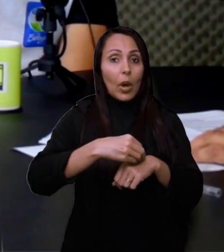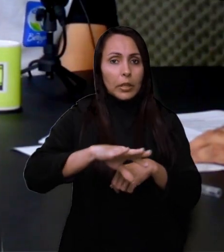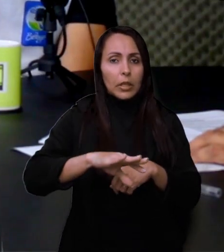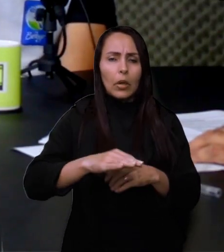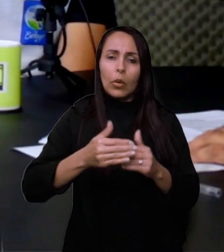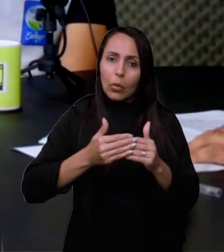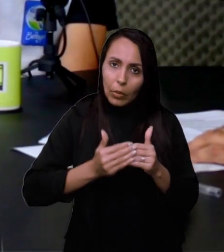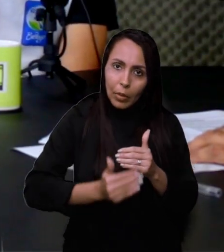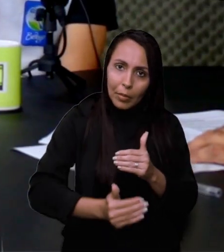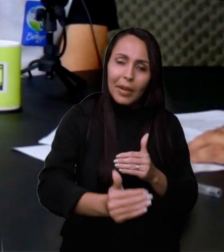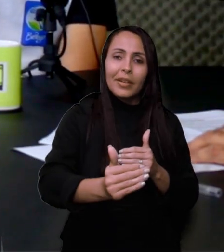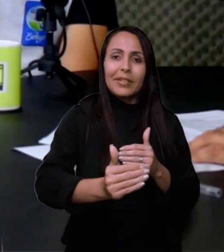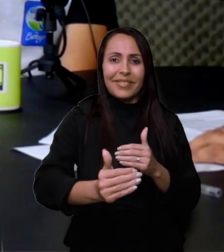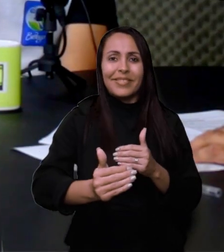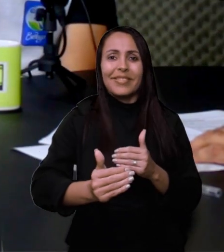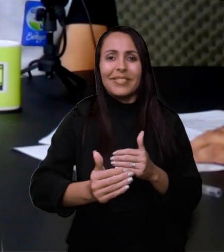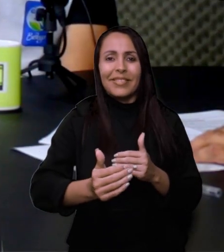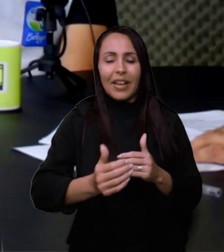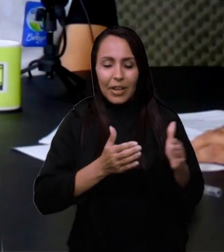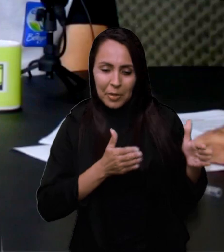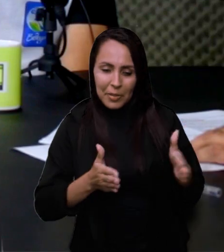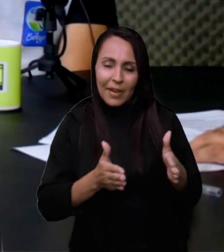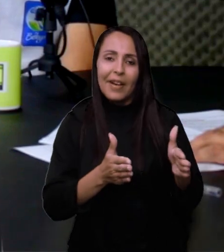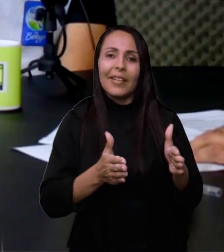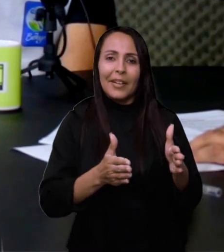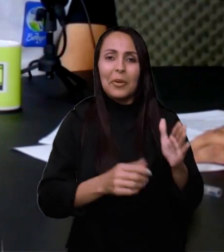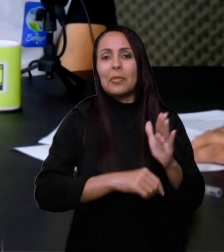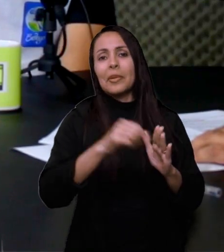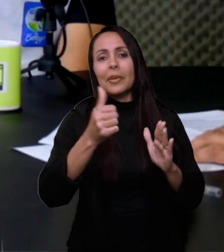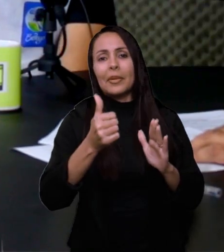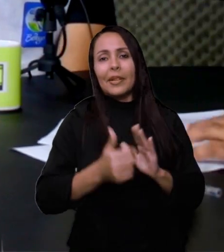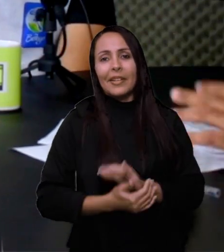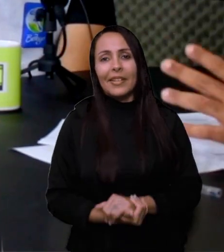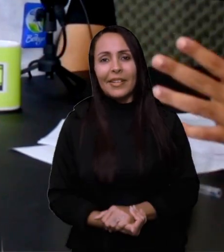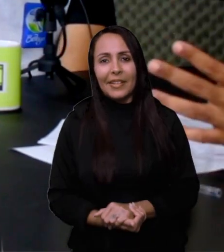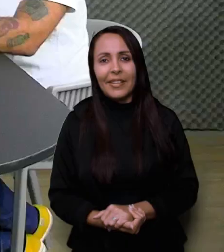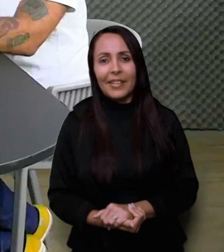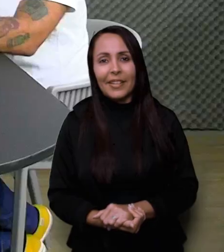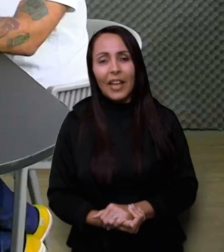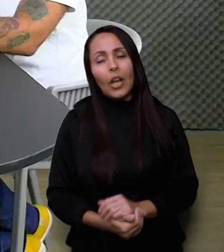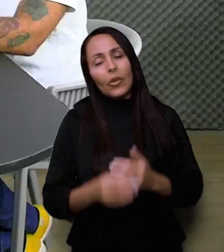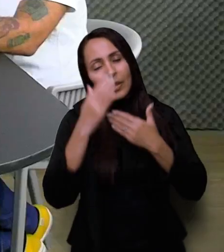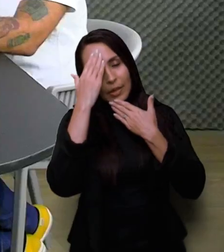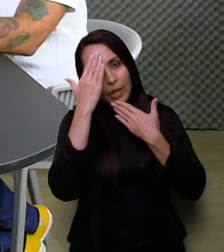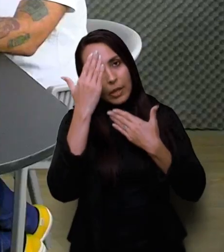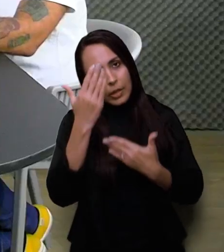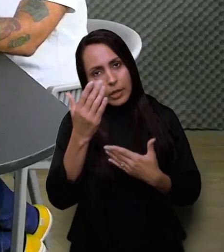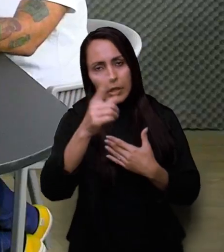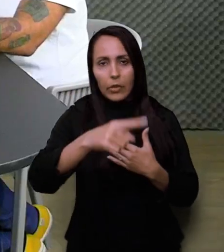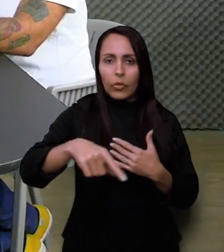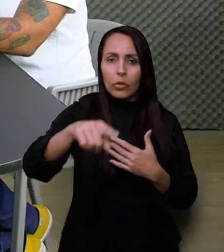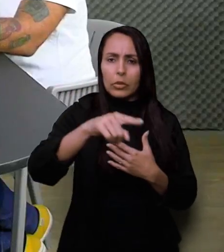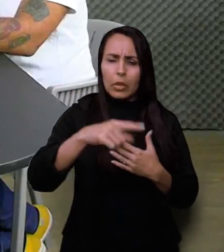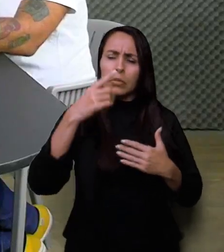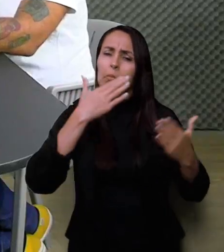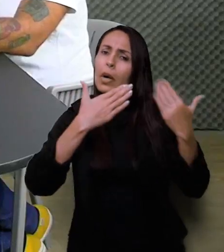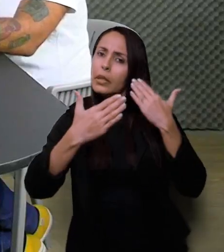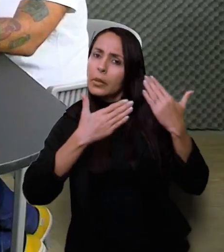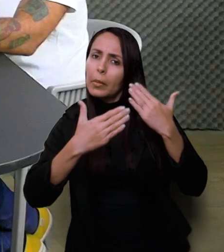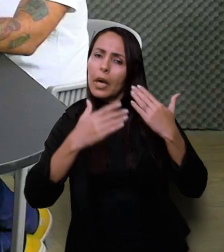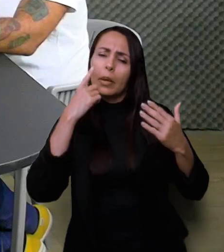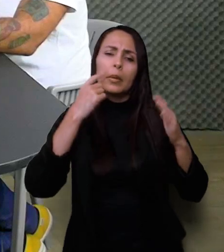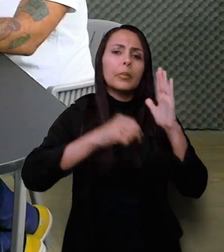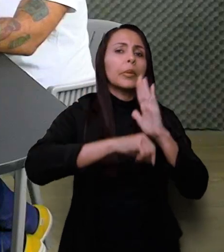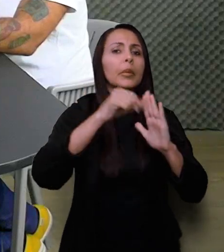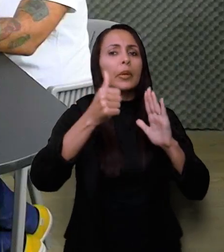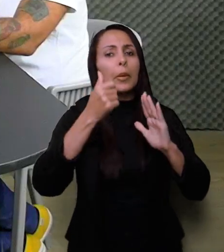comece. É assim que a gente começa a caminhar. É o primeiro passo. Gente, eu quero agradecer muito por vocês estarem aqui. Clara, é a primeira vez, mas seja